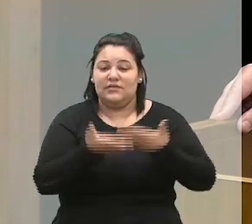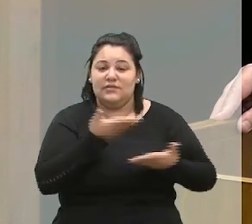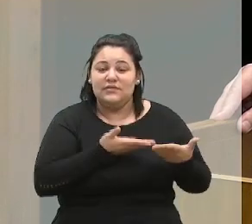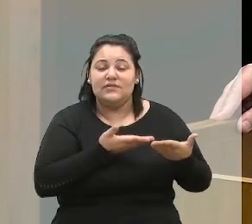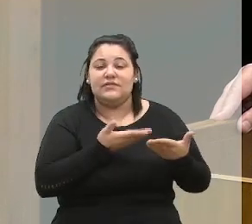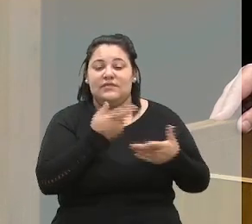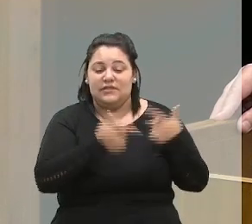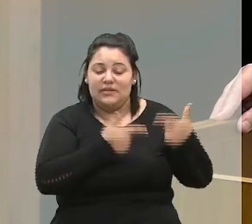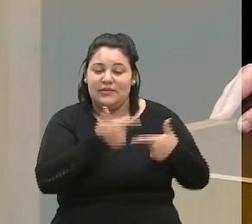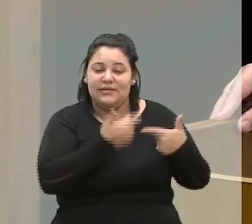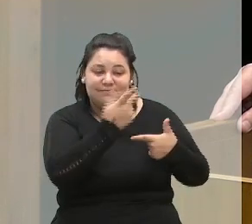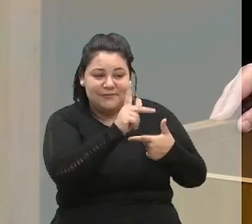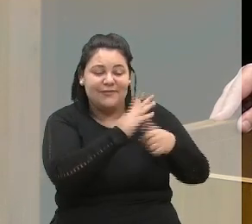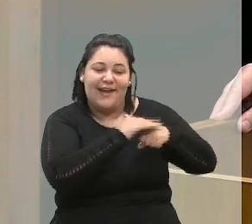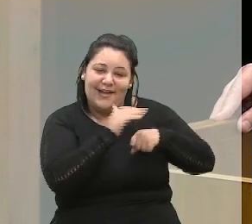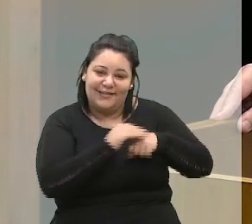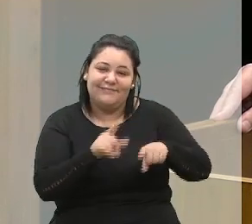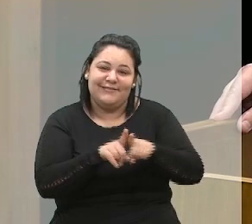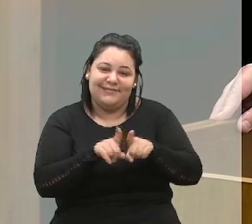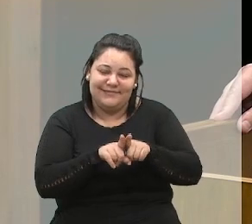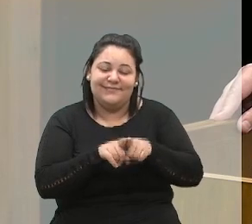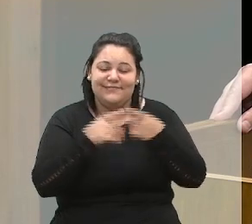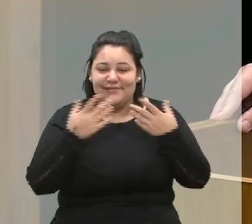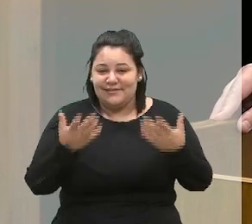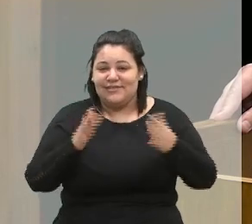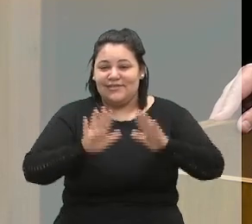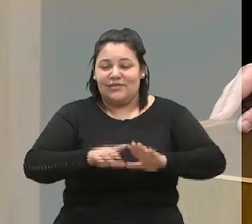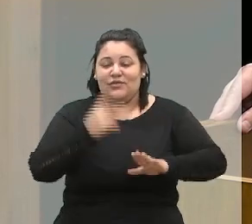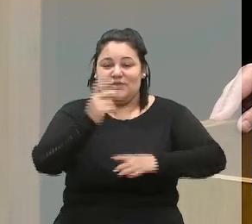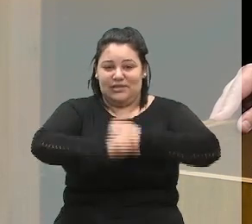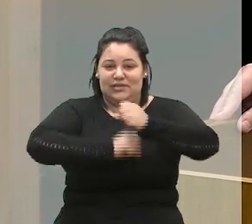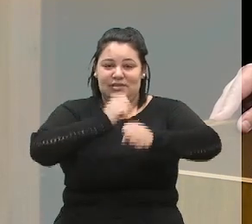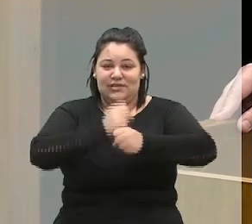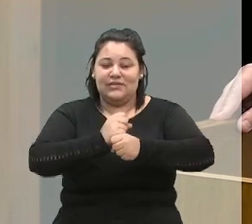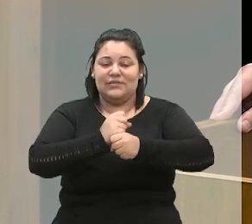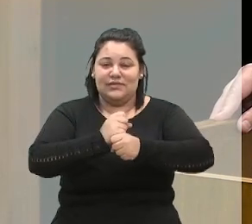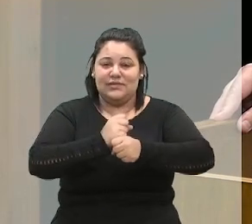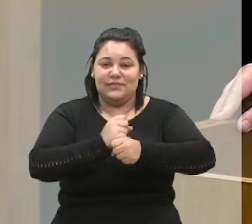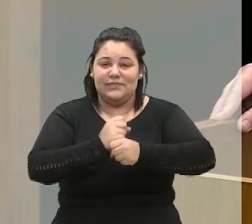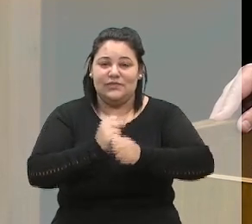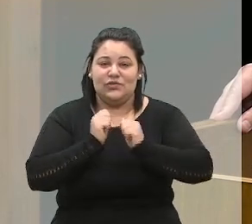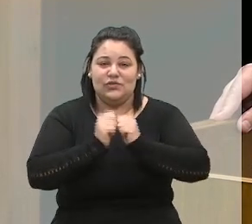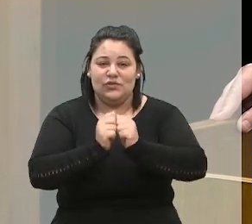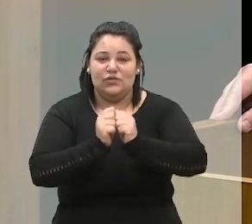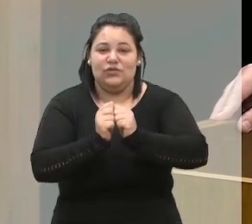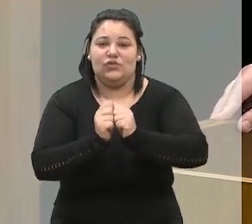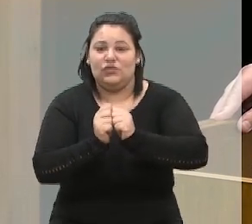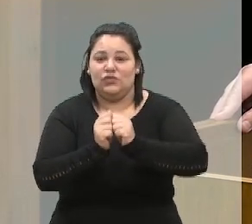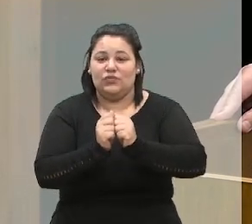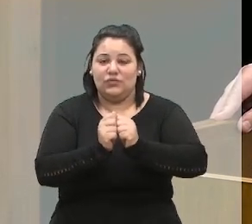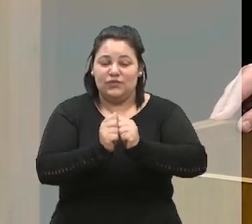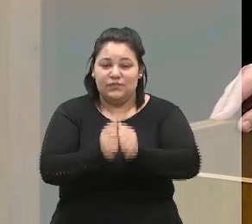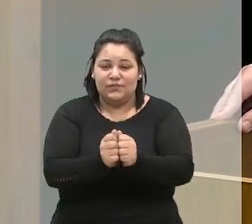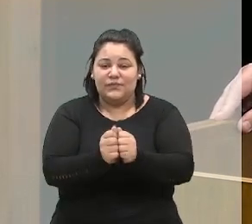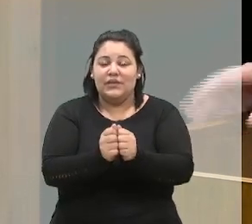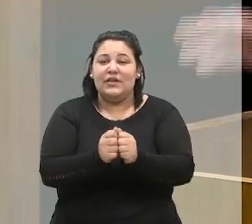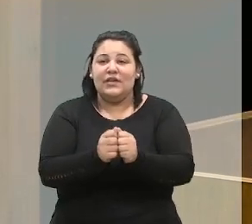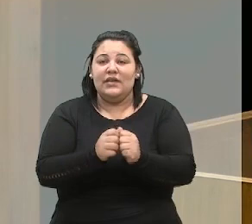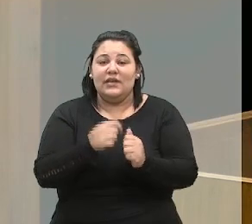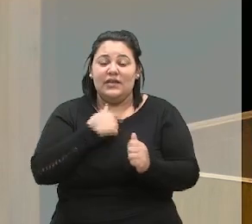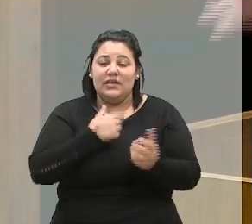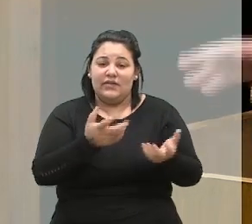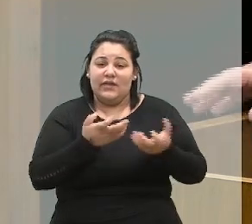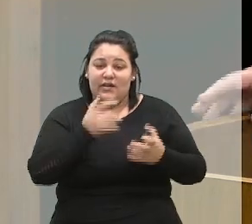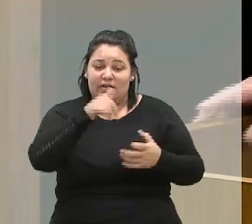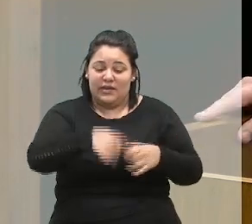tua generosidade, e ficamos lá 2 anos nessa caminhada. Eu aqui quero também